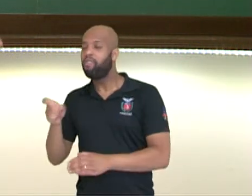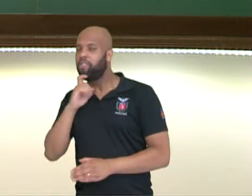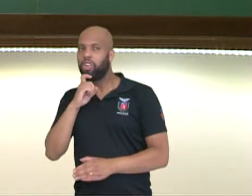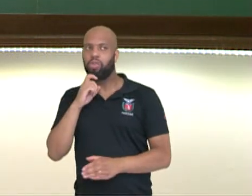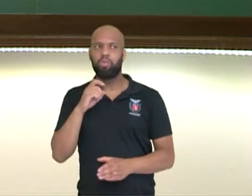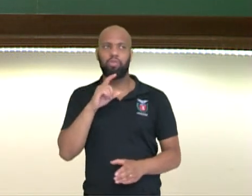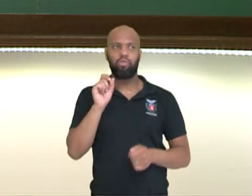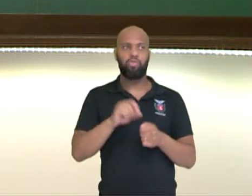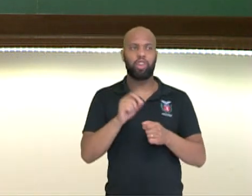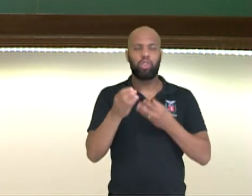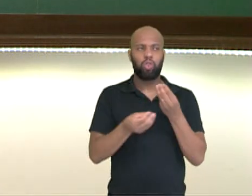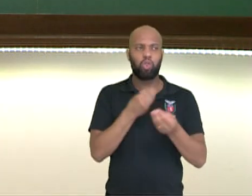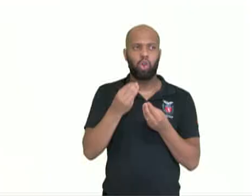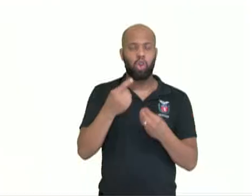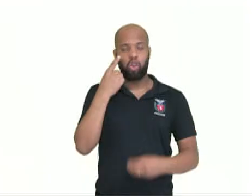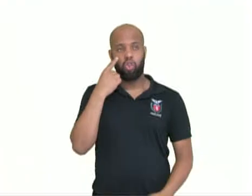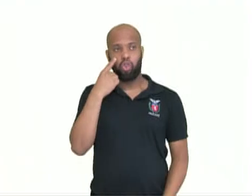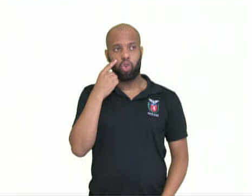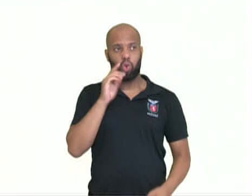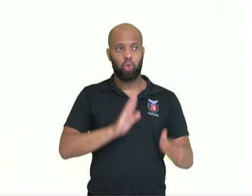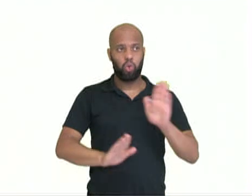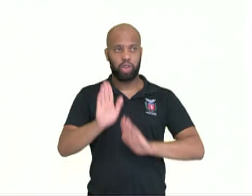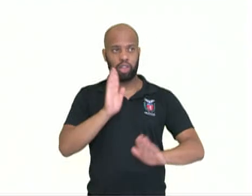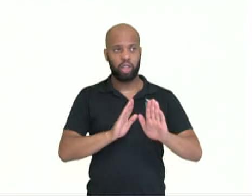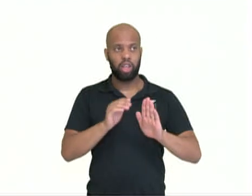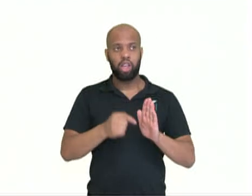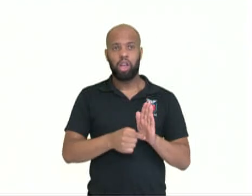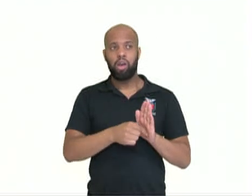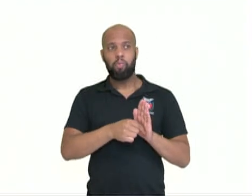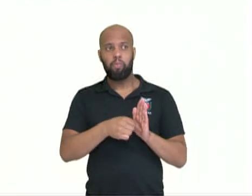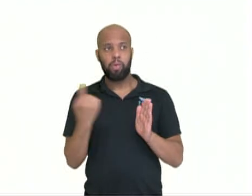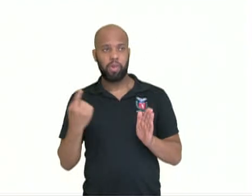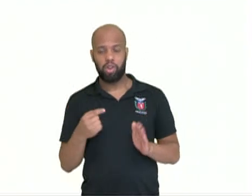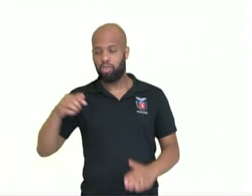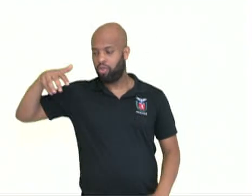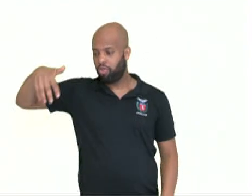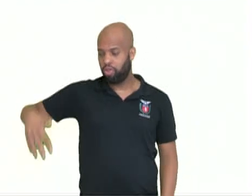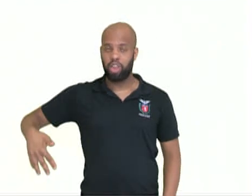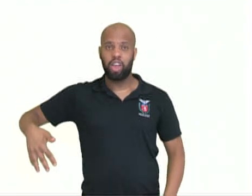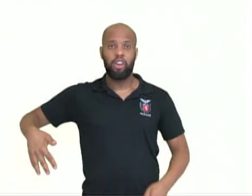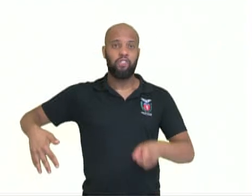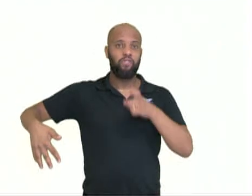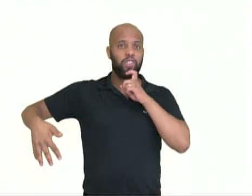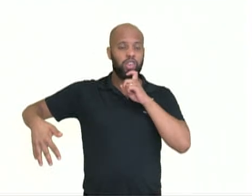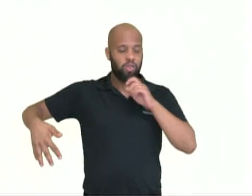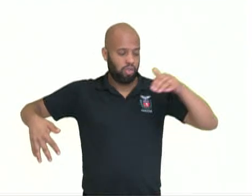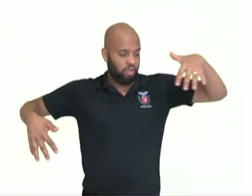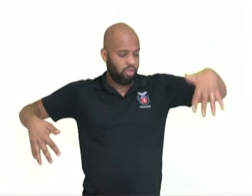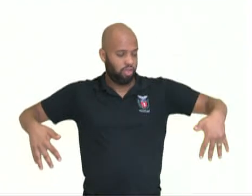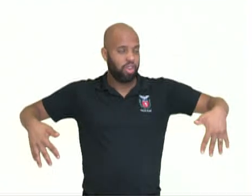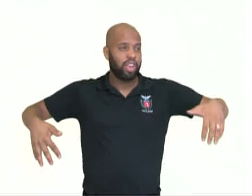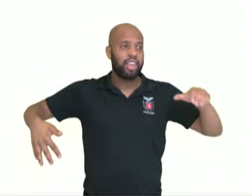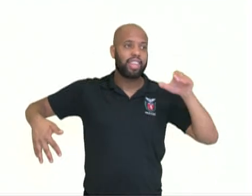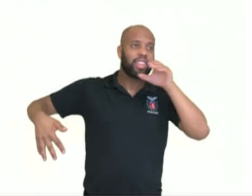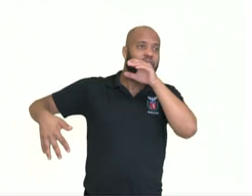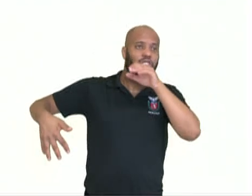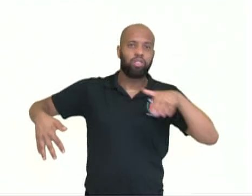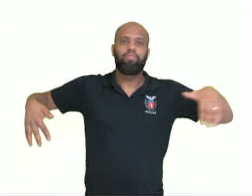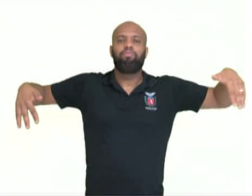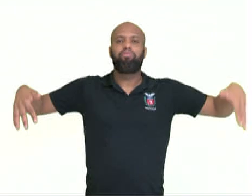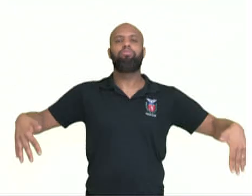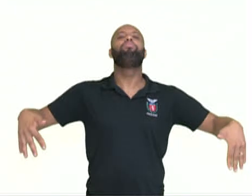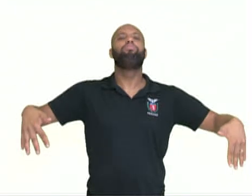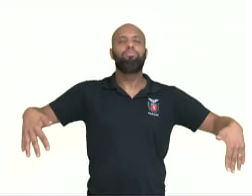primeiro e tome cuidado, tá? Primeiro põe a água fria e a água quente, tá? Coloque suas mãos na água fria e na